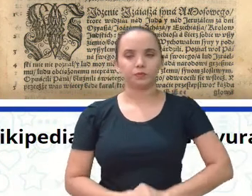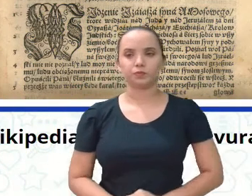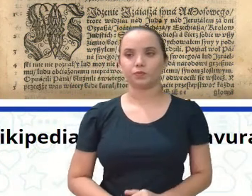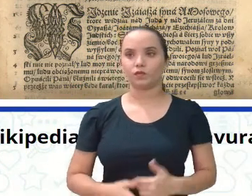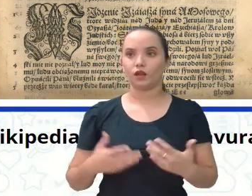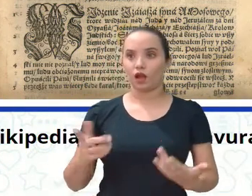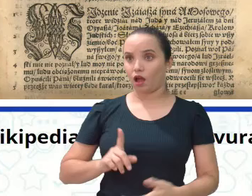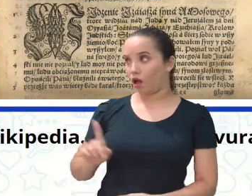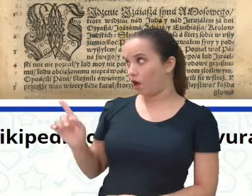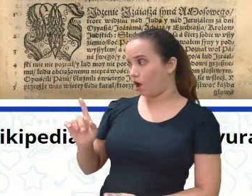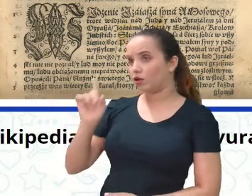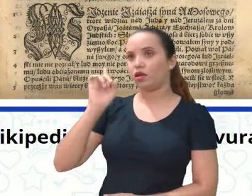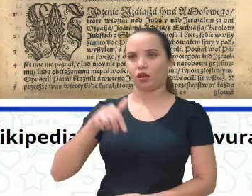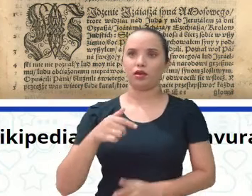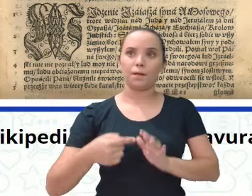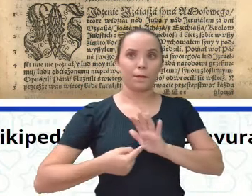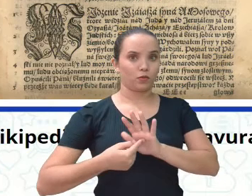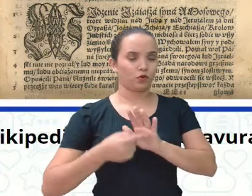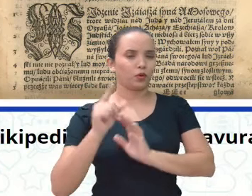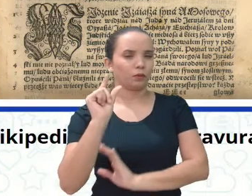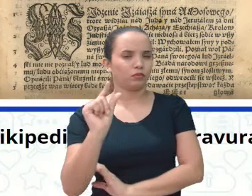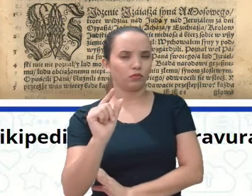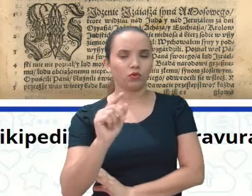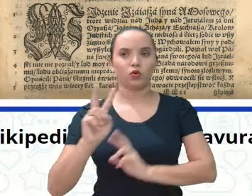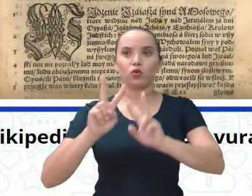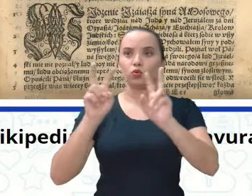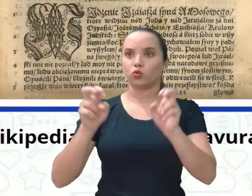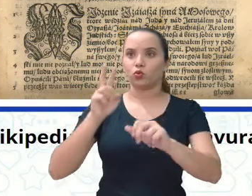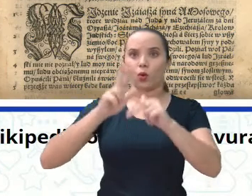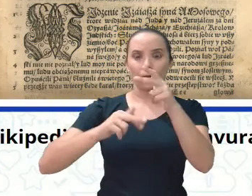aqui eu estou mostrando um pouquinho para vocês